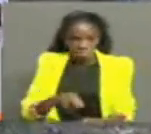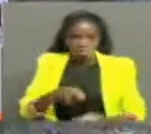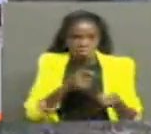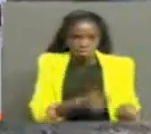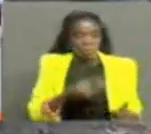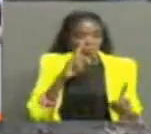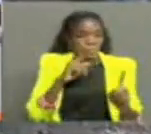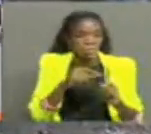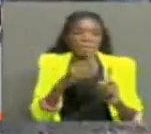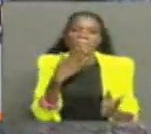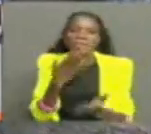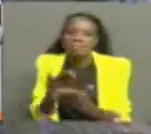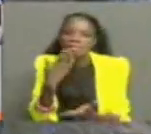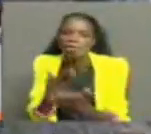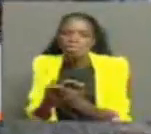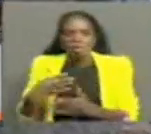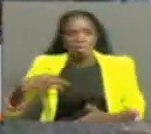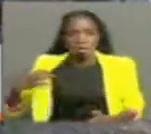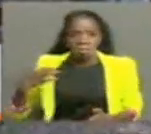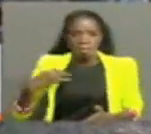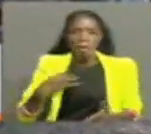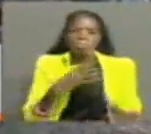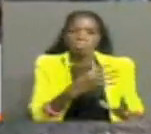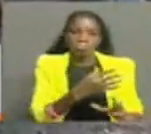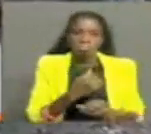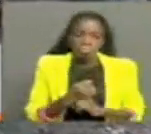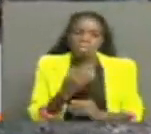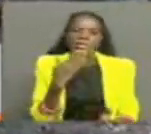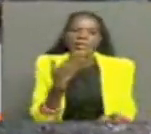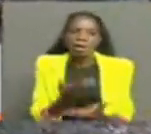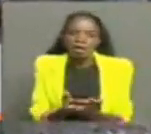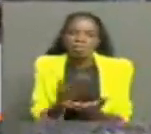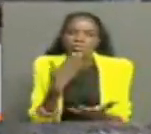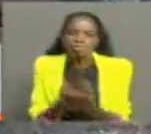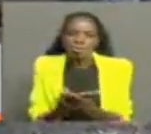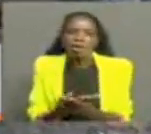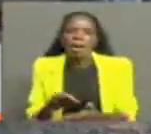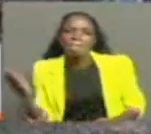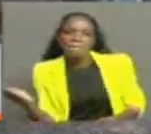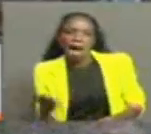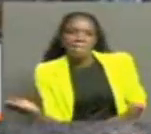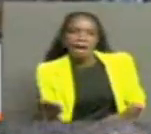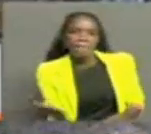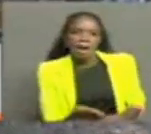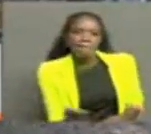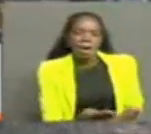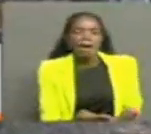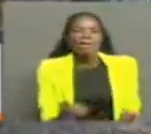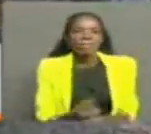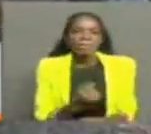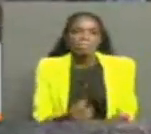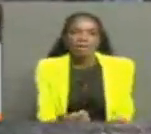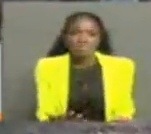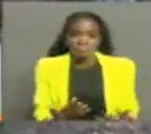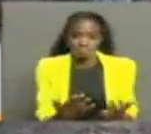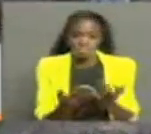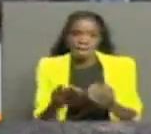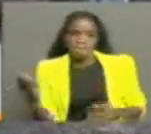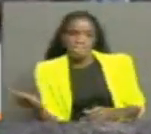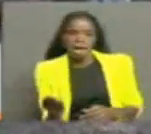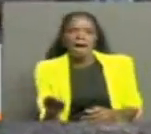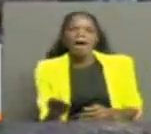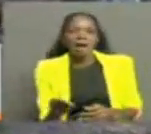Obrigado que me dá roupa. Que me dá katana. Aquele katana é vida, aquele chá de vida.